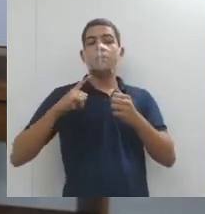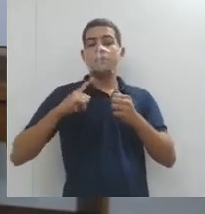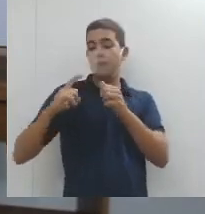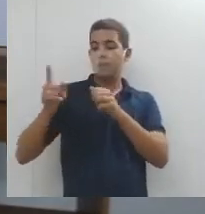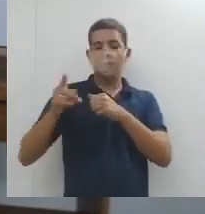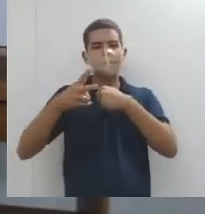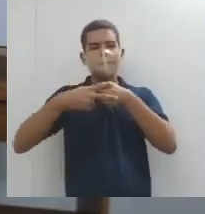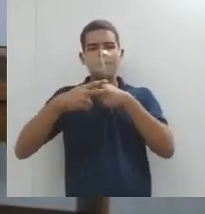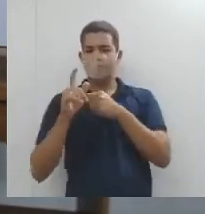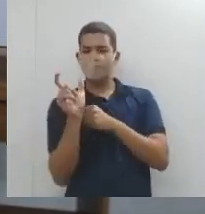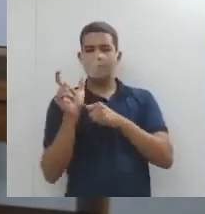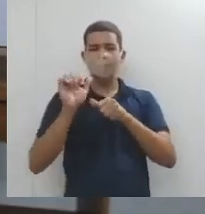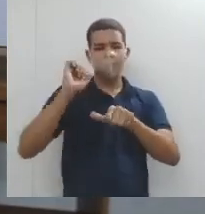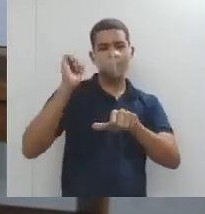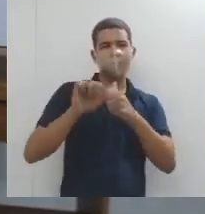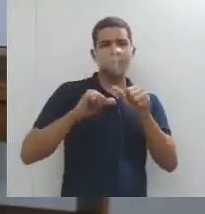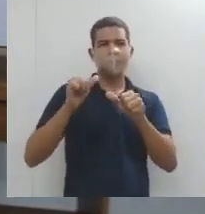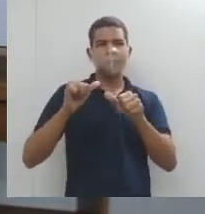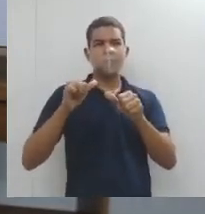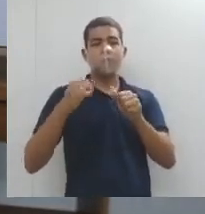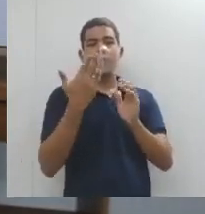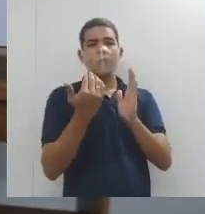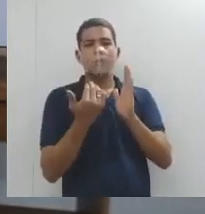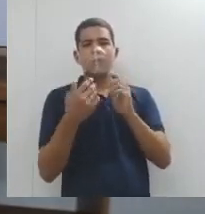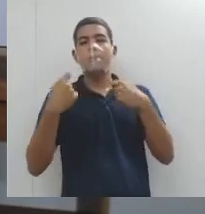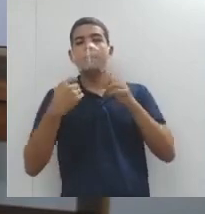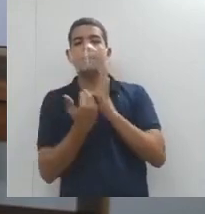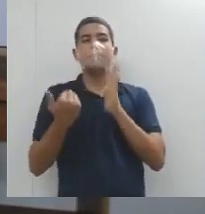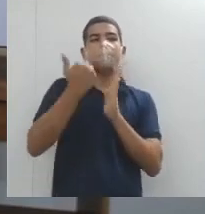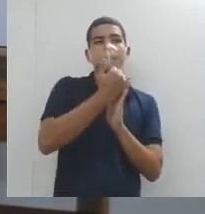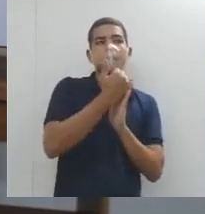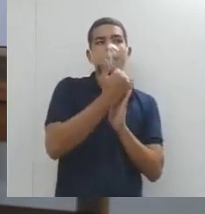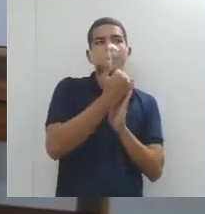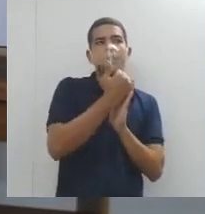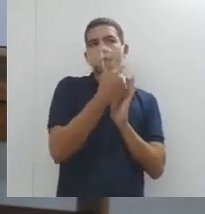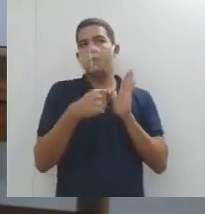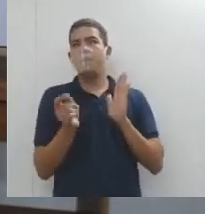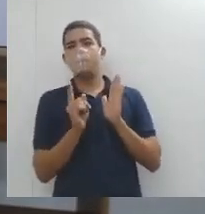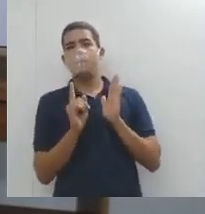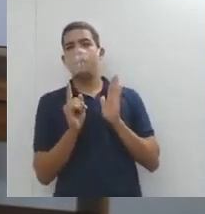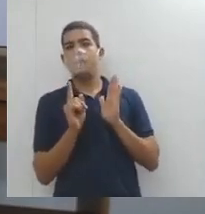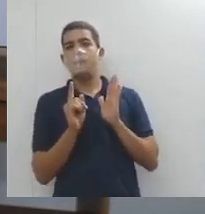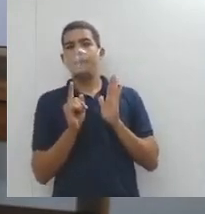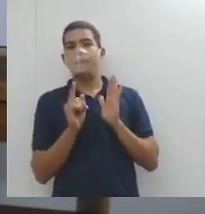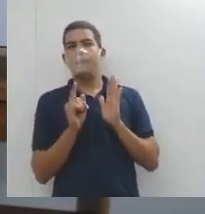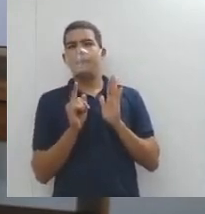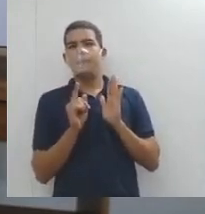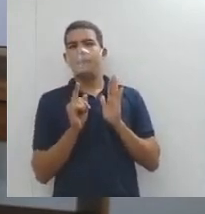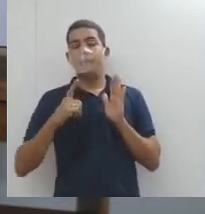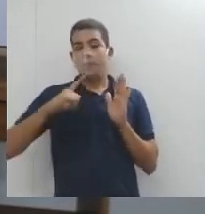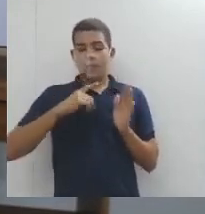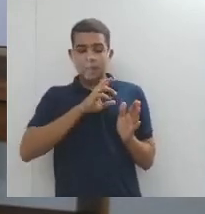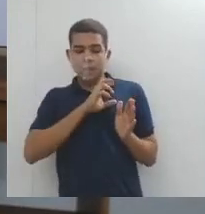do verbo. Se o verbo ele precisa de algo a mais ou ele não precisa. Ou ele só vai precisar, como é o caso do